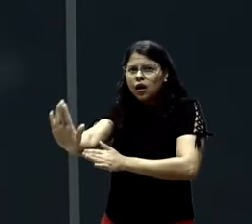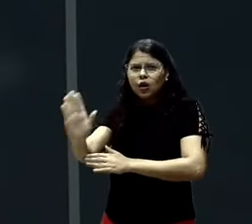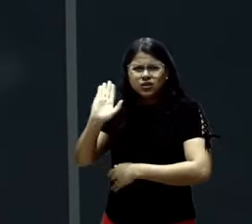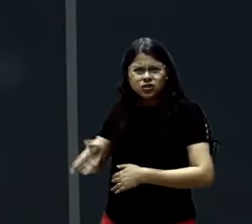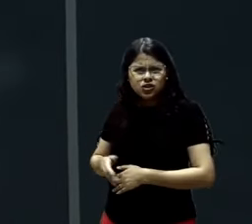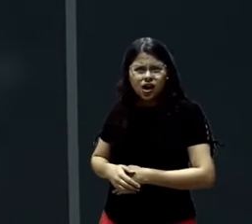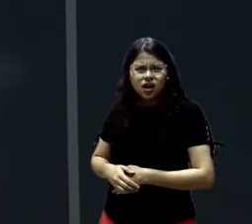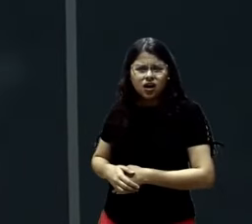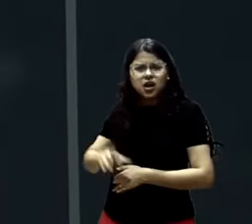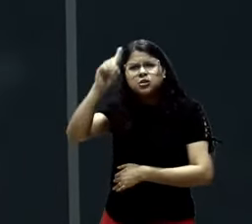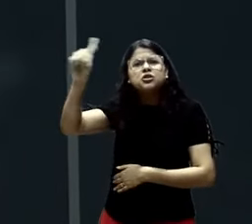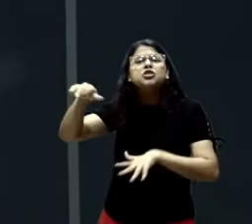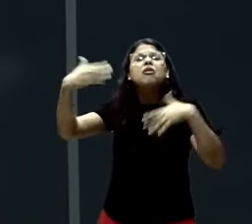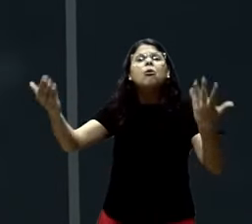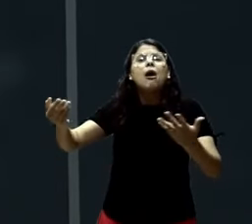Quanto tempo faz